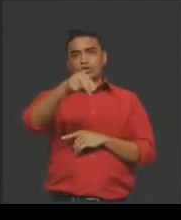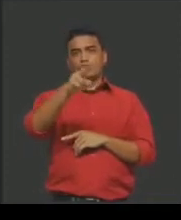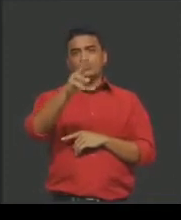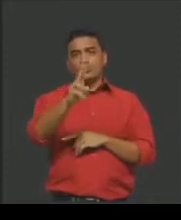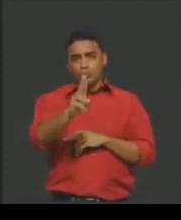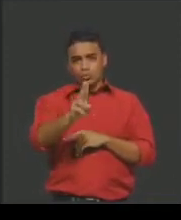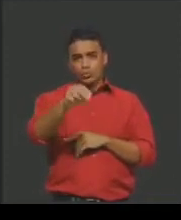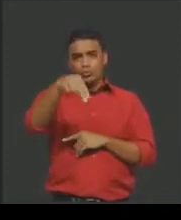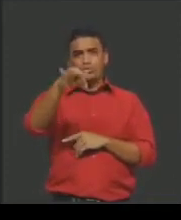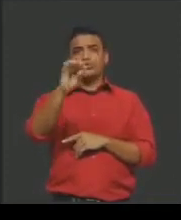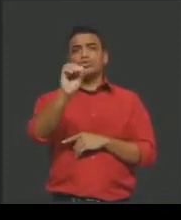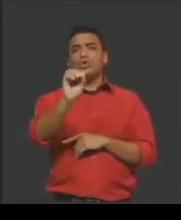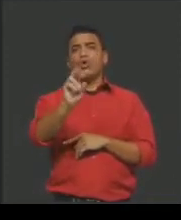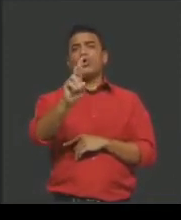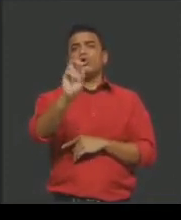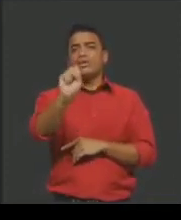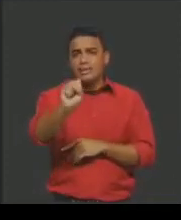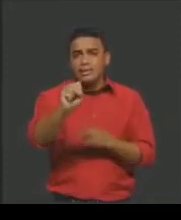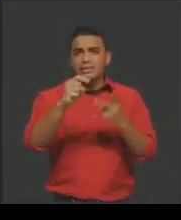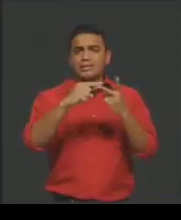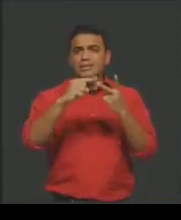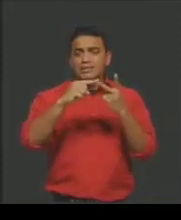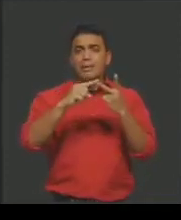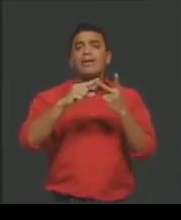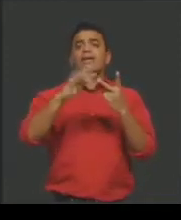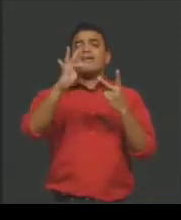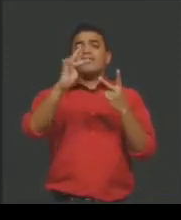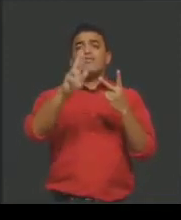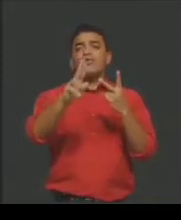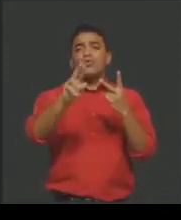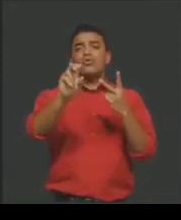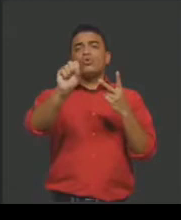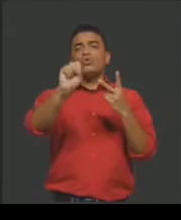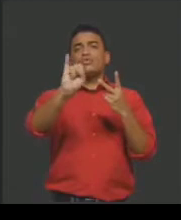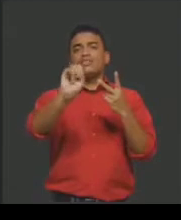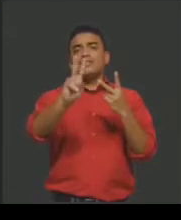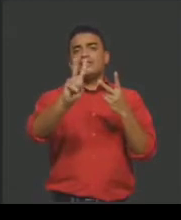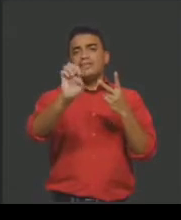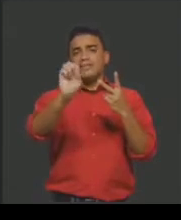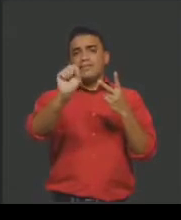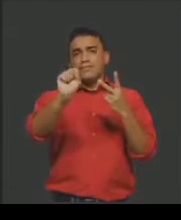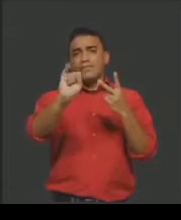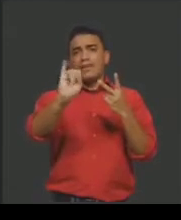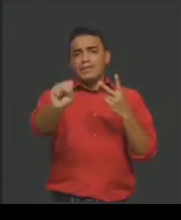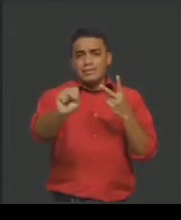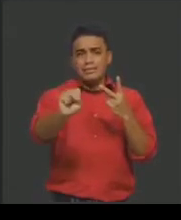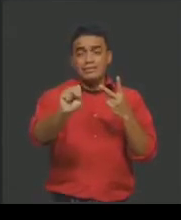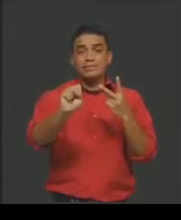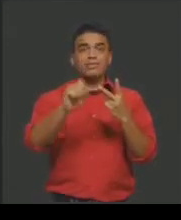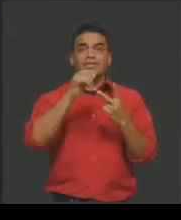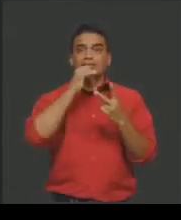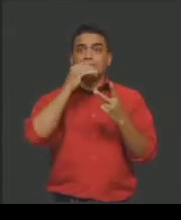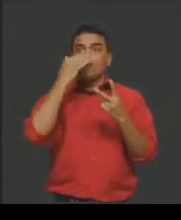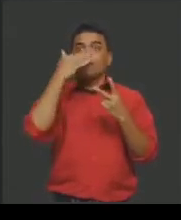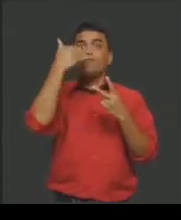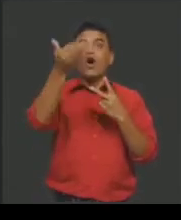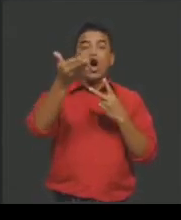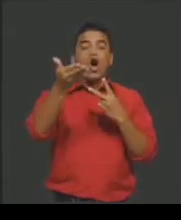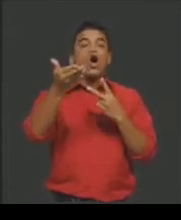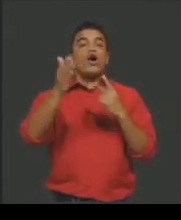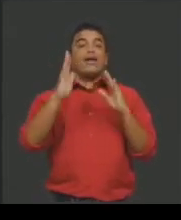O disjuntor, ele vai desarmar a sobrecarga. É isso que a gente tem aquela chave do lado de fora da casa, né? Ah, o